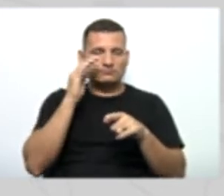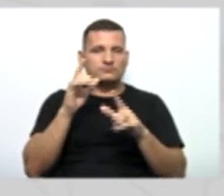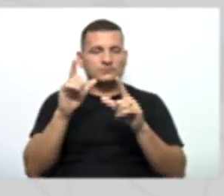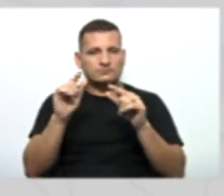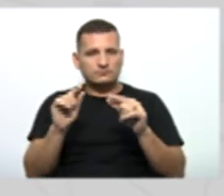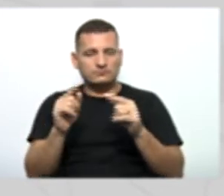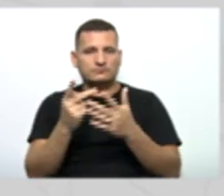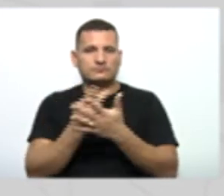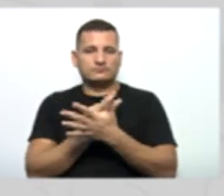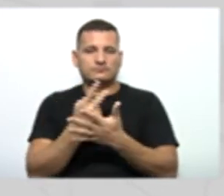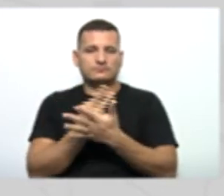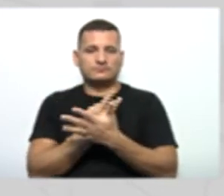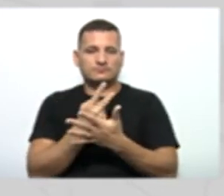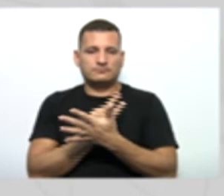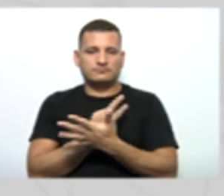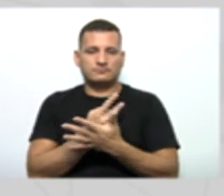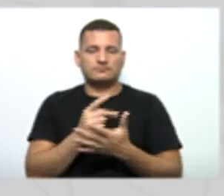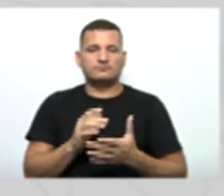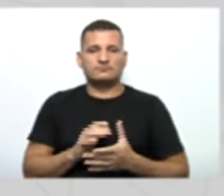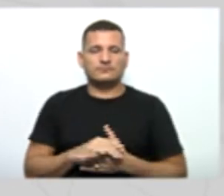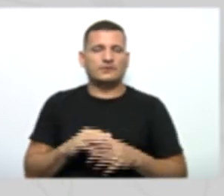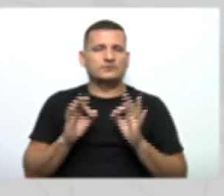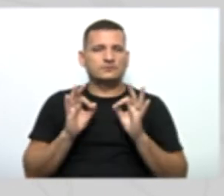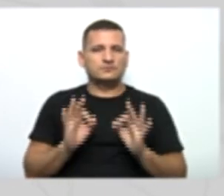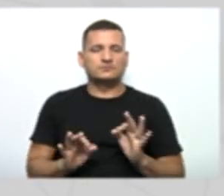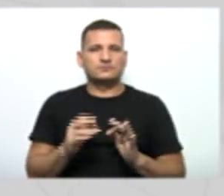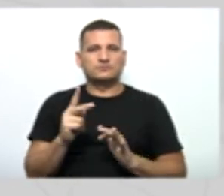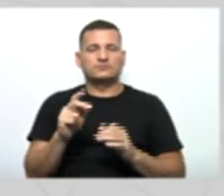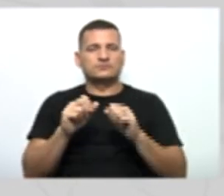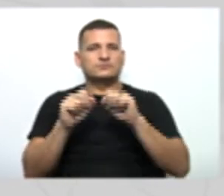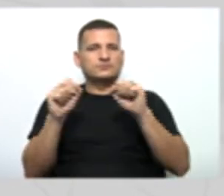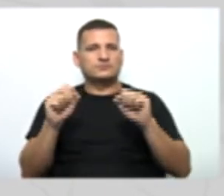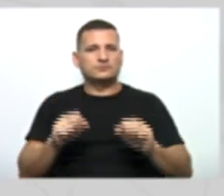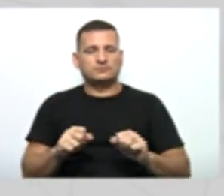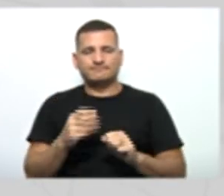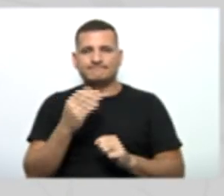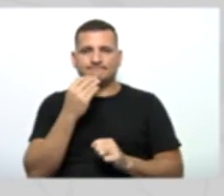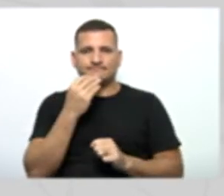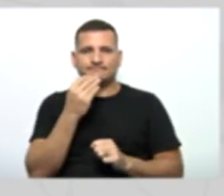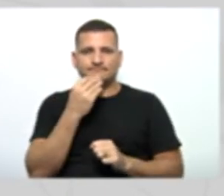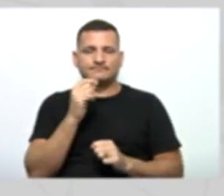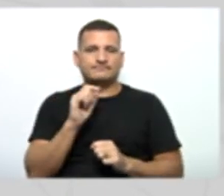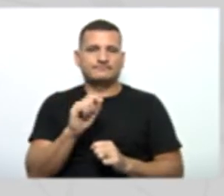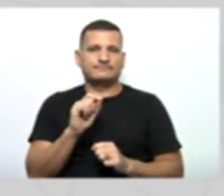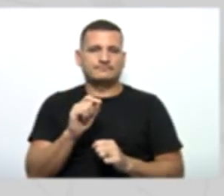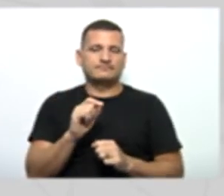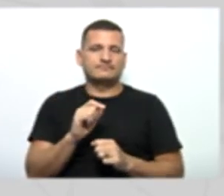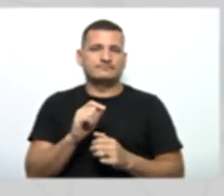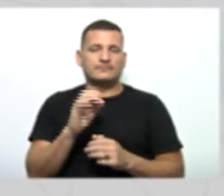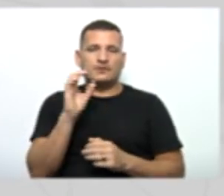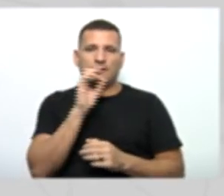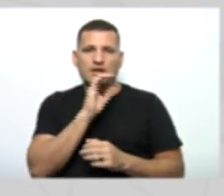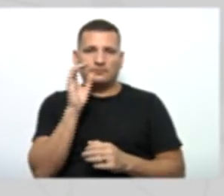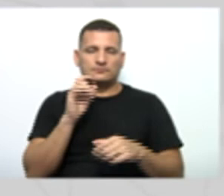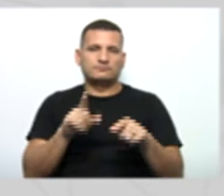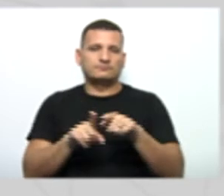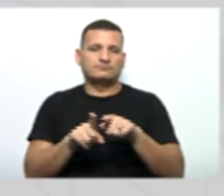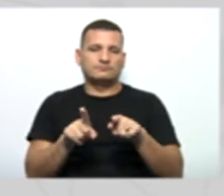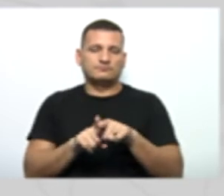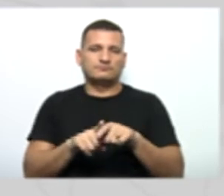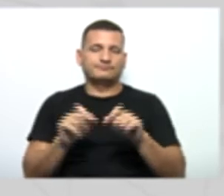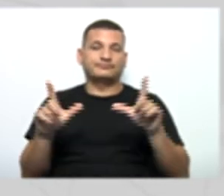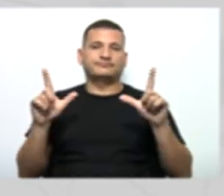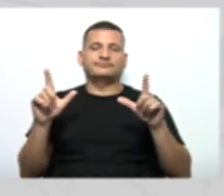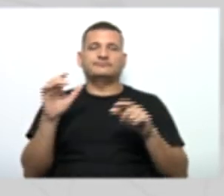erros, certo? E com certeza o seu sistema vai ter uma chance maior aí de rodar bem mais rápido. Então assim,